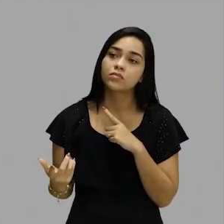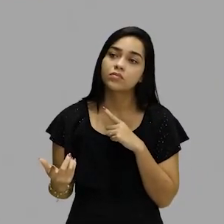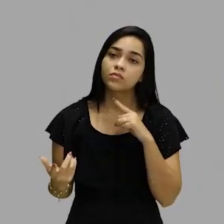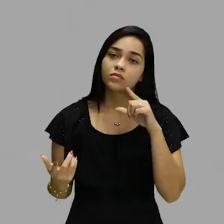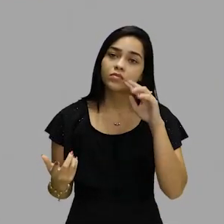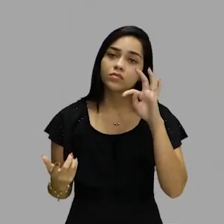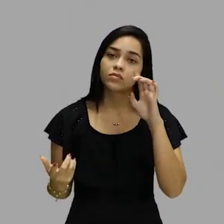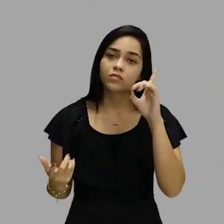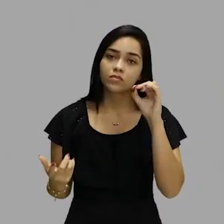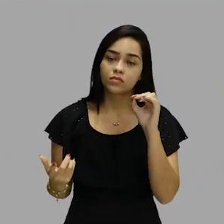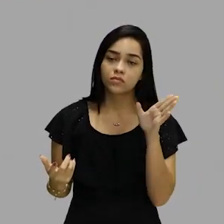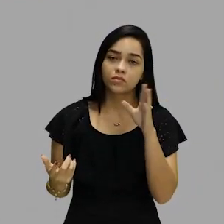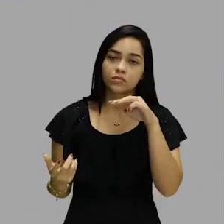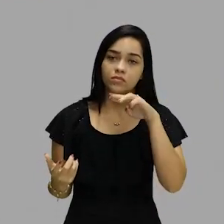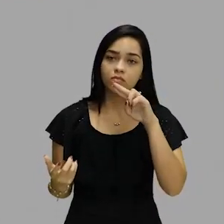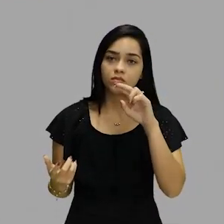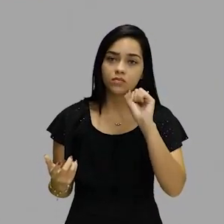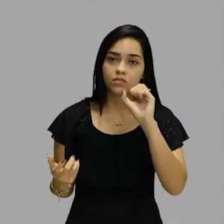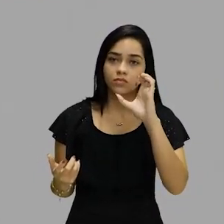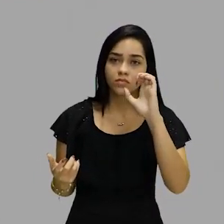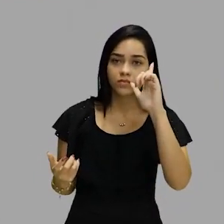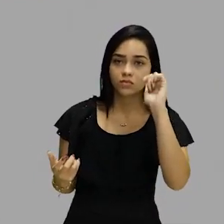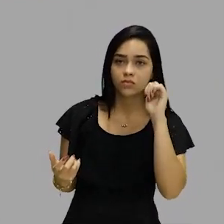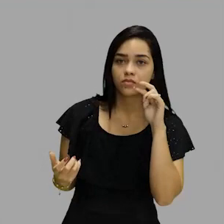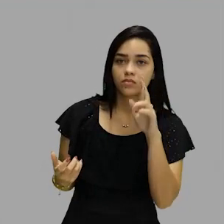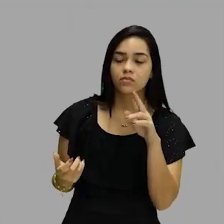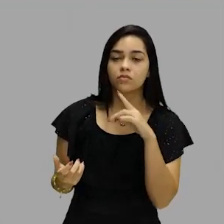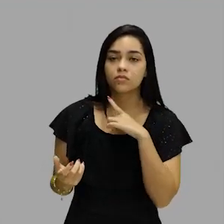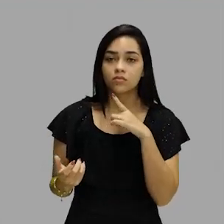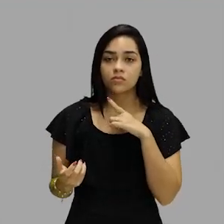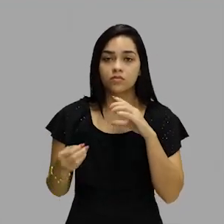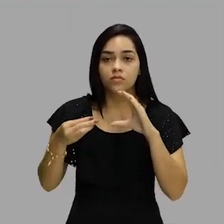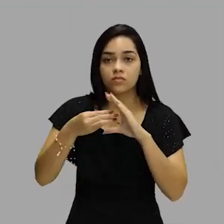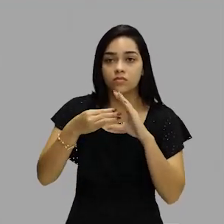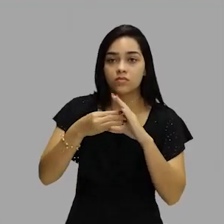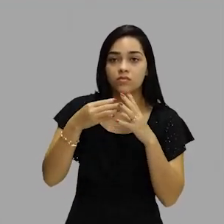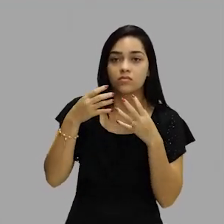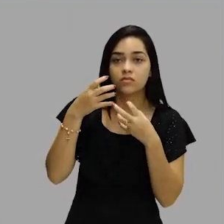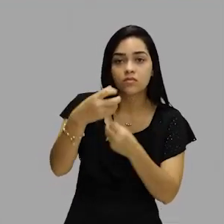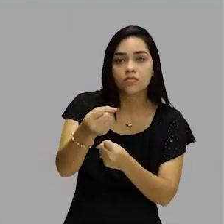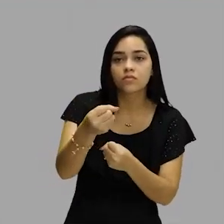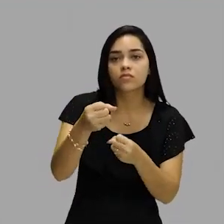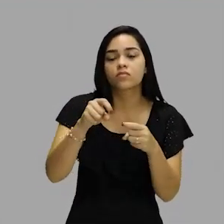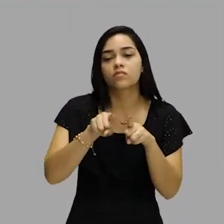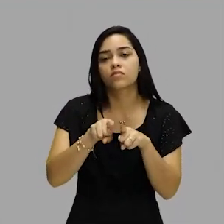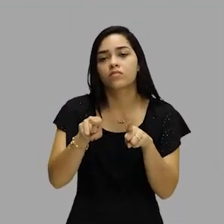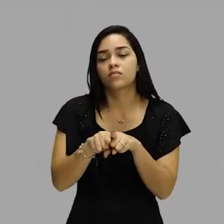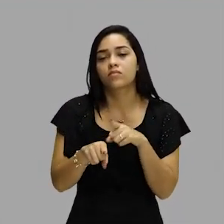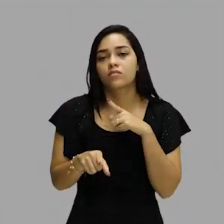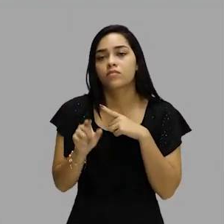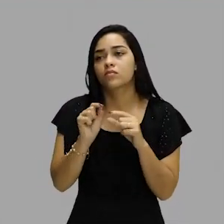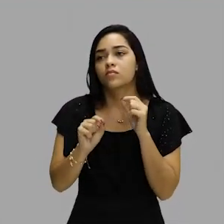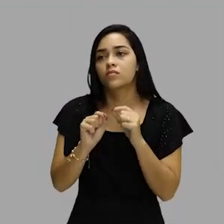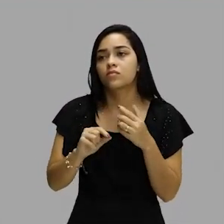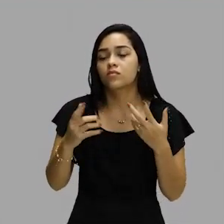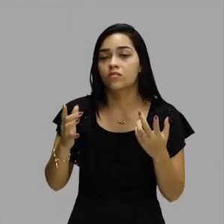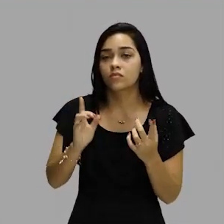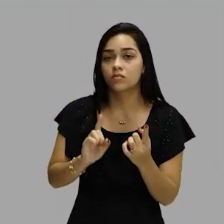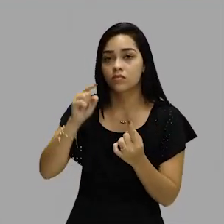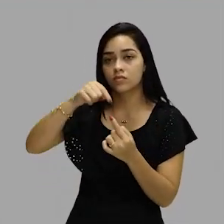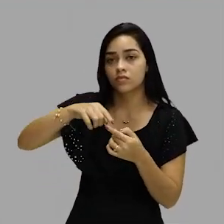tecido muscular, né? Vai levar células de defesa, né? Células que servem